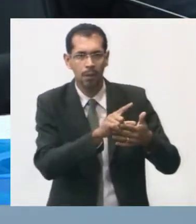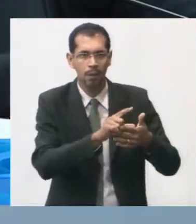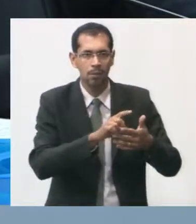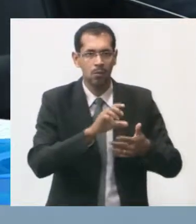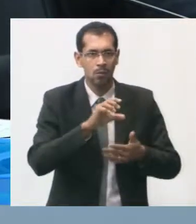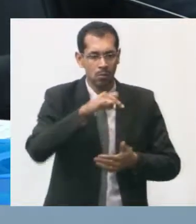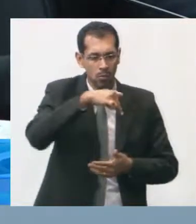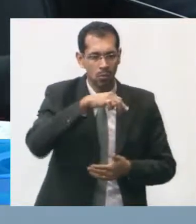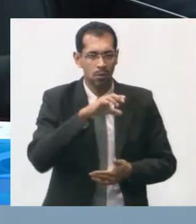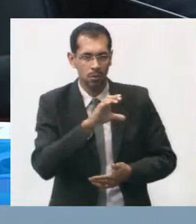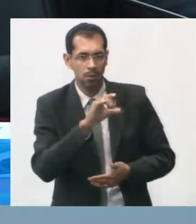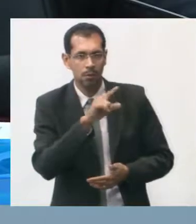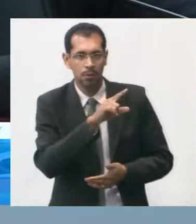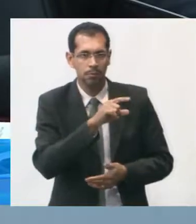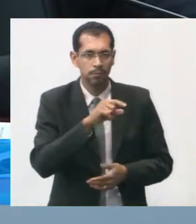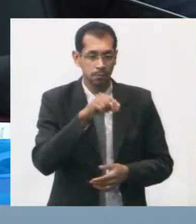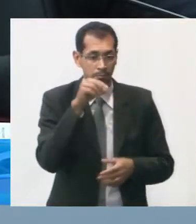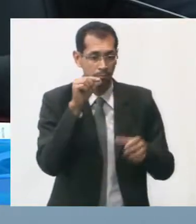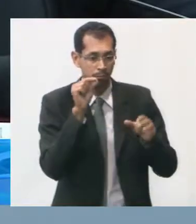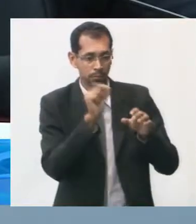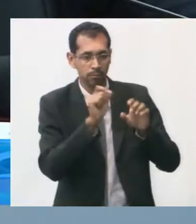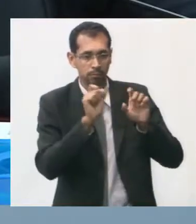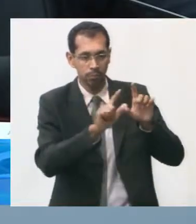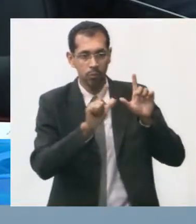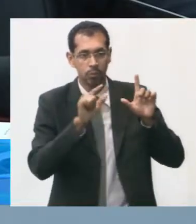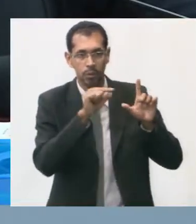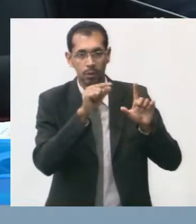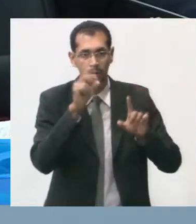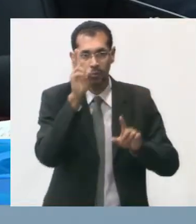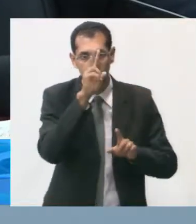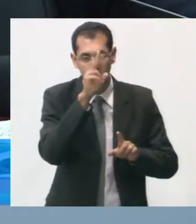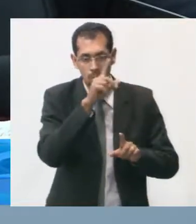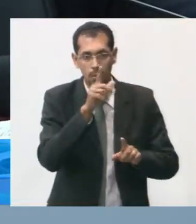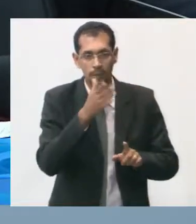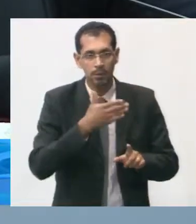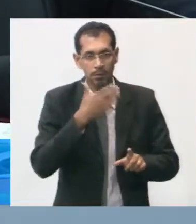favorável à aprovação da matéria.